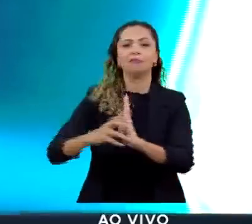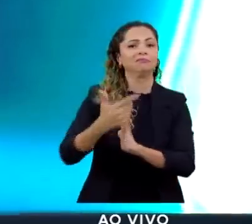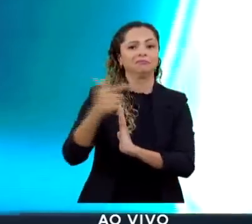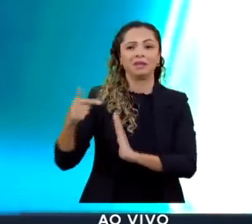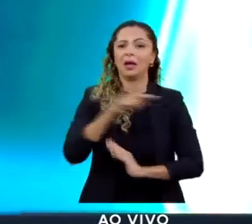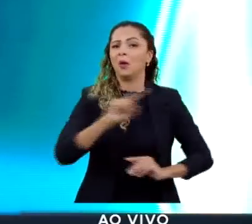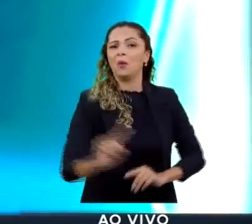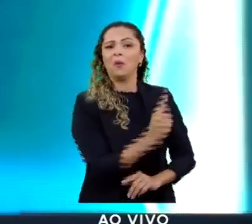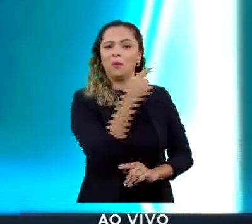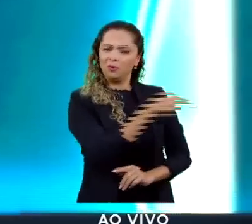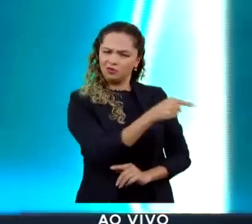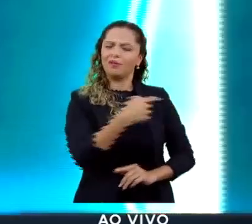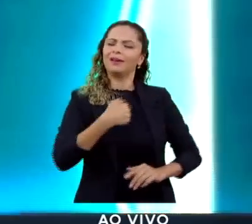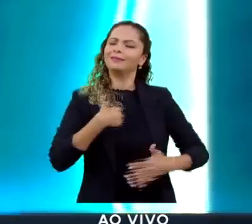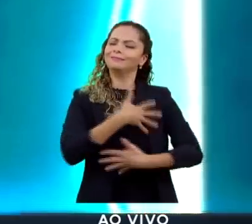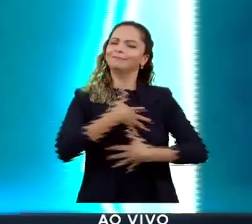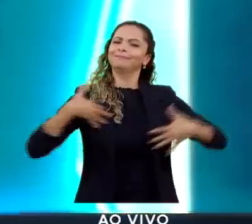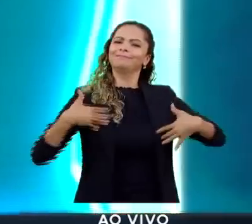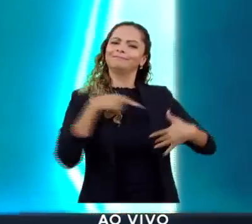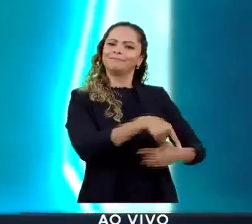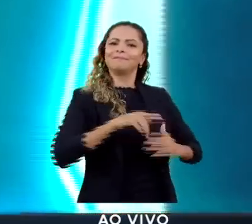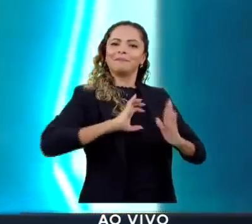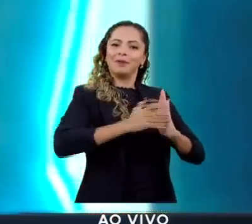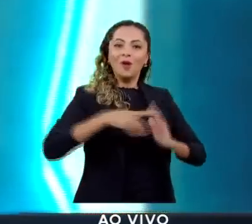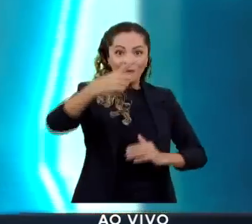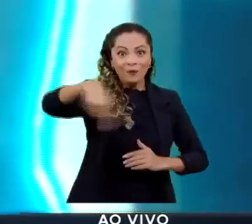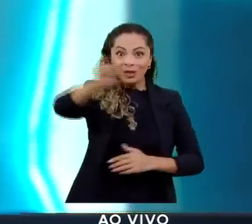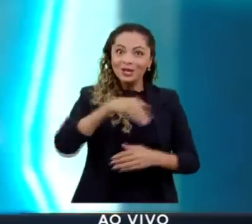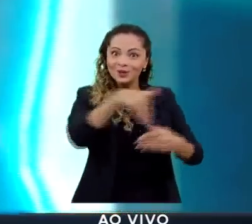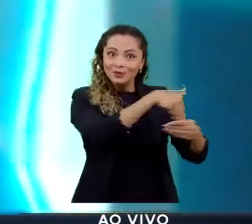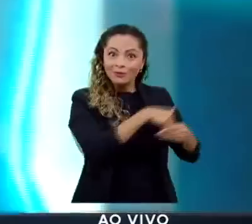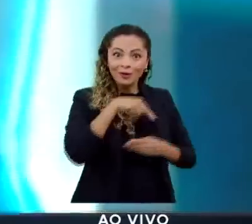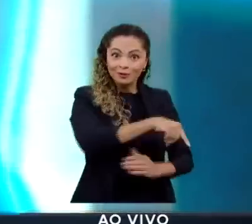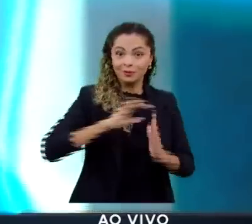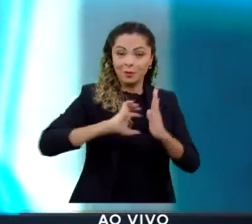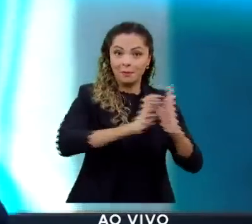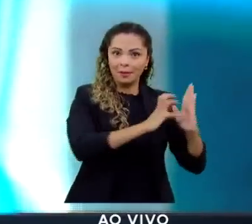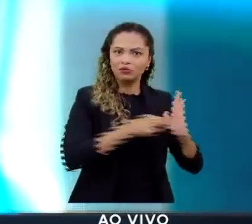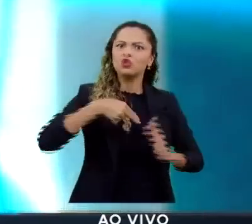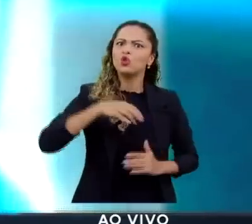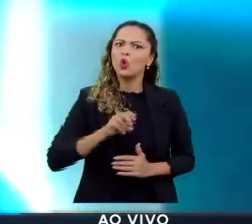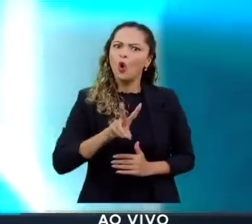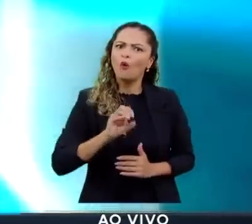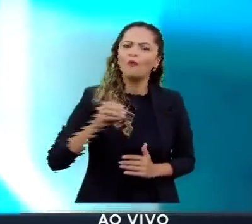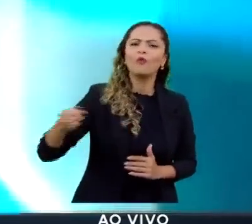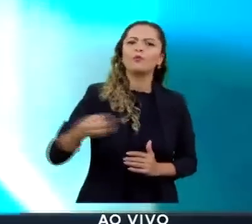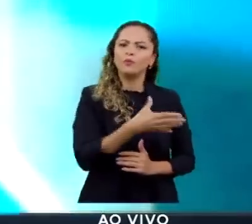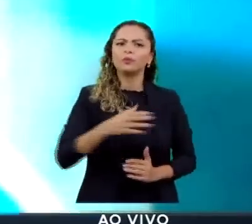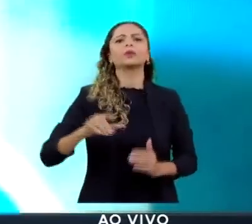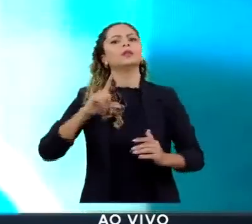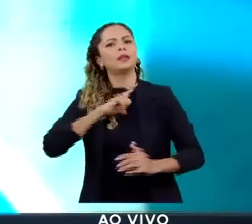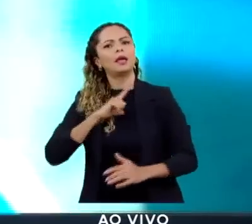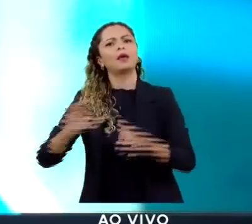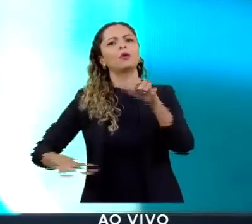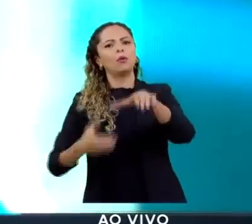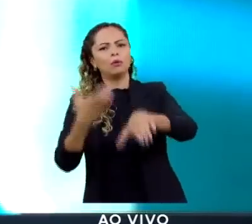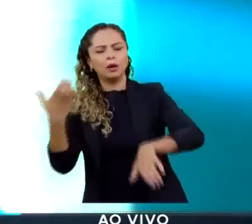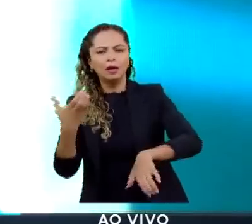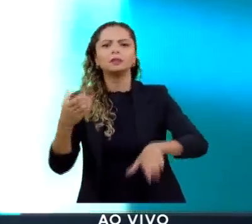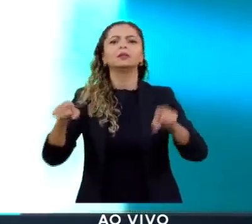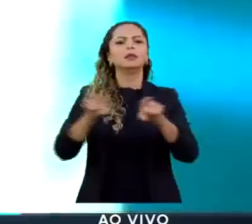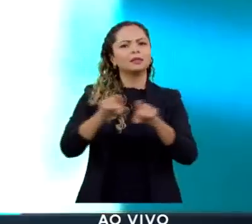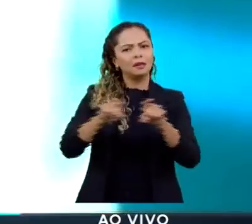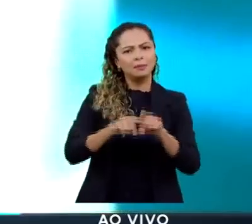partido novo por isso eu peço a você vote nos candidatos do partido novo nessa eleição para o congresso pro governo pro Senado e para Presidente da República